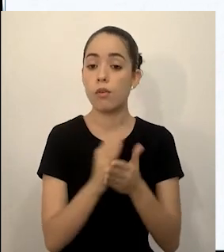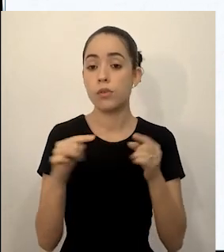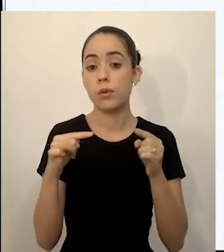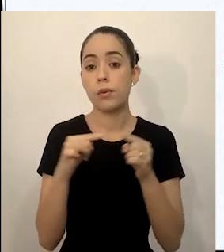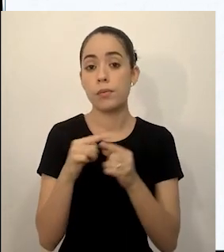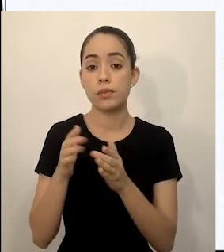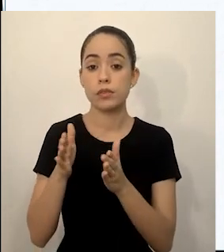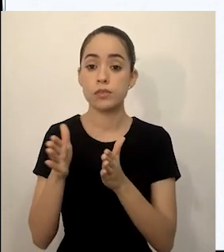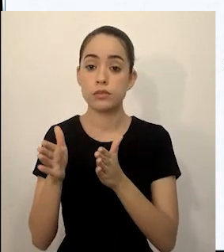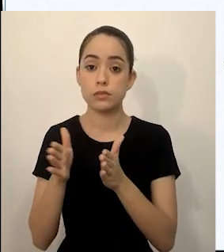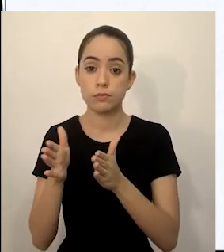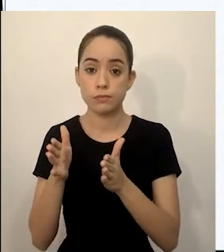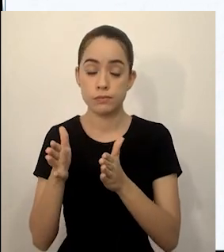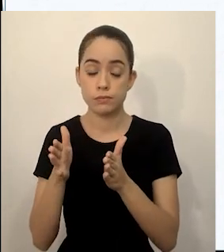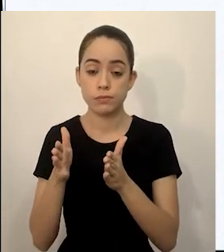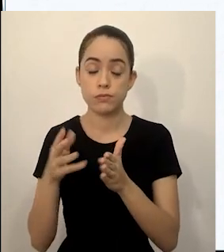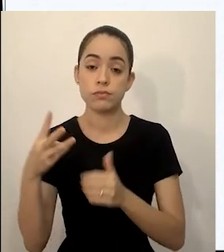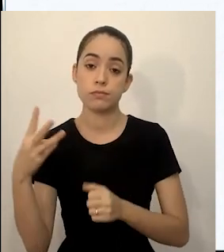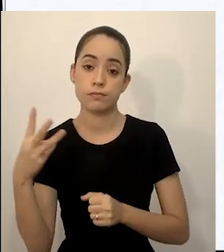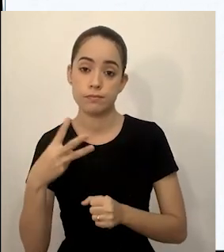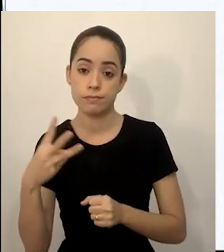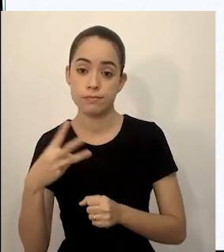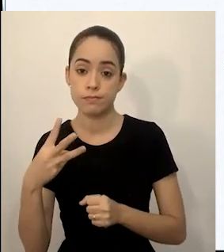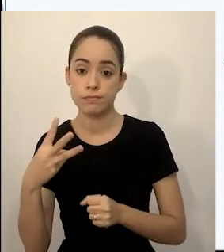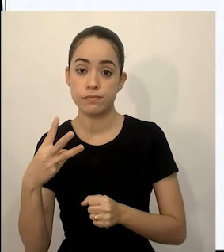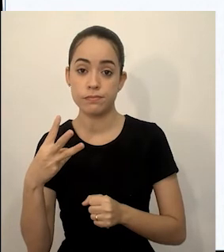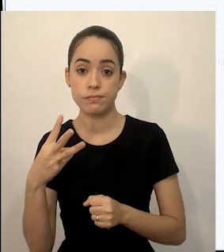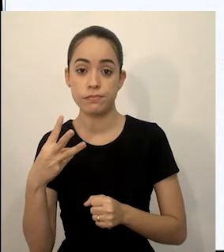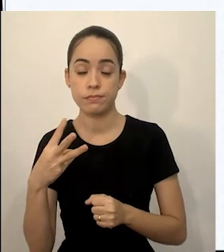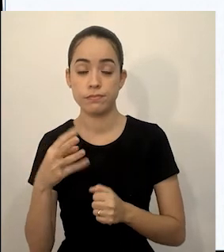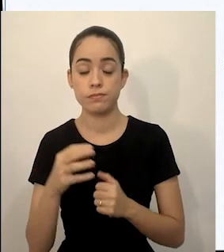folículos secundários,